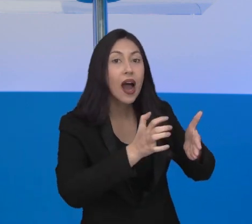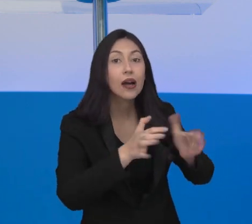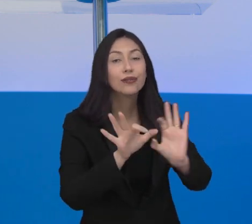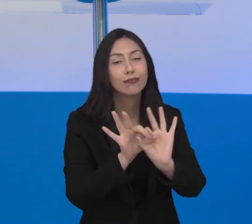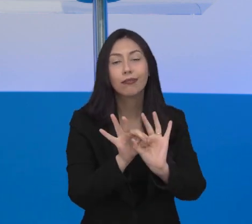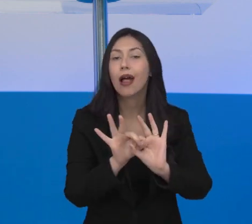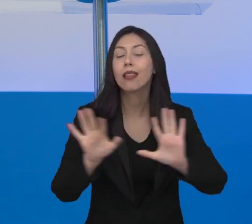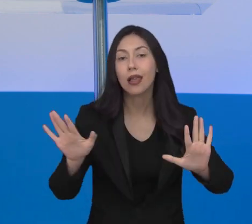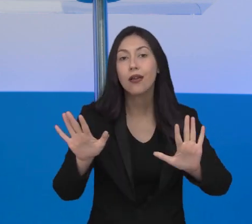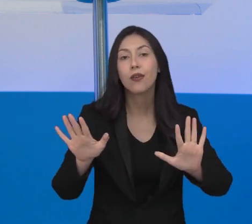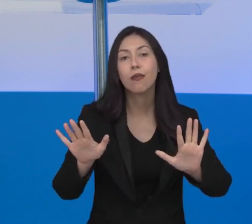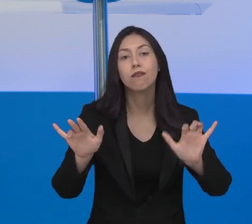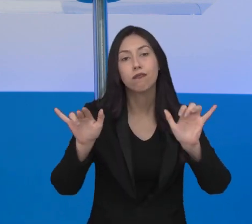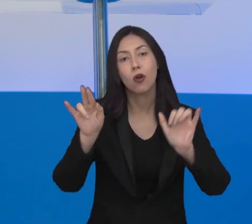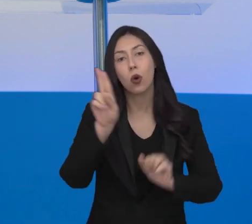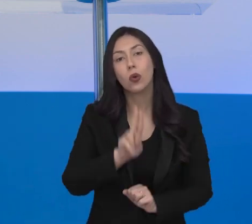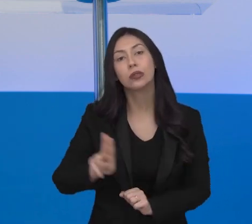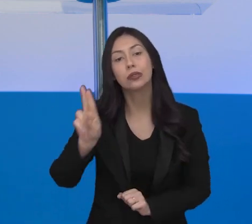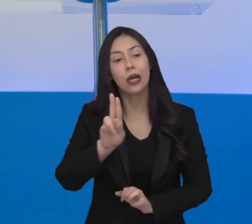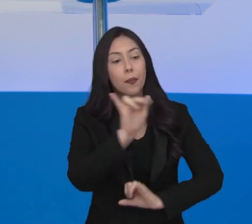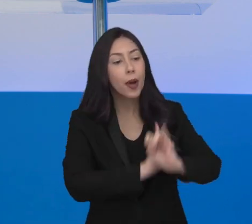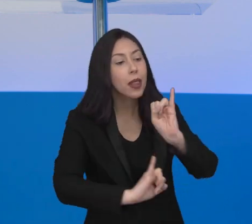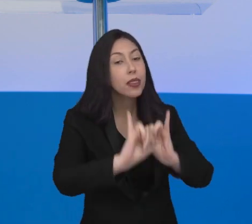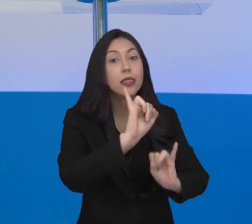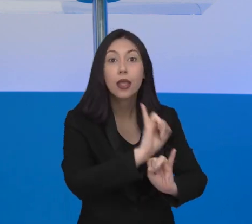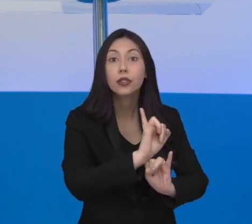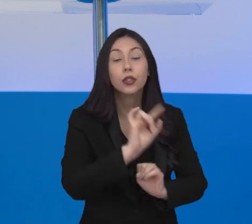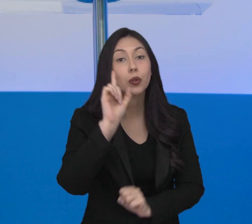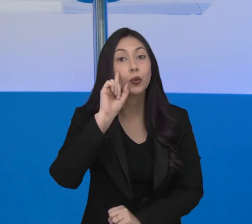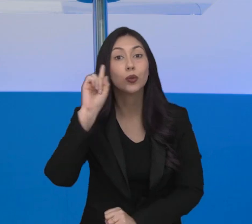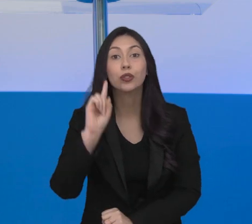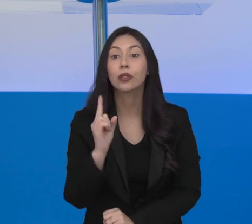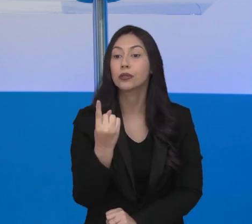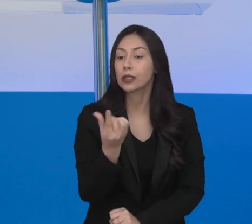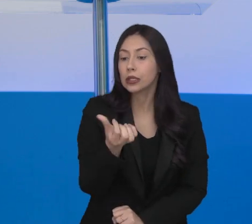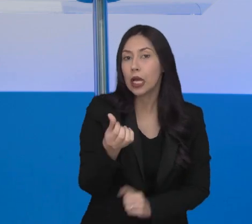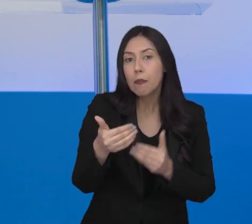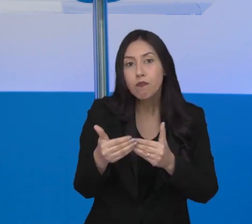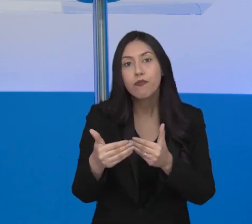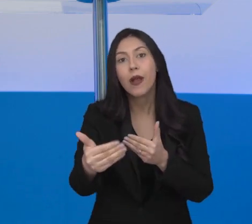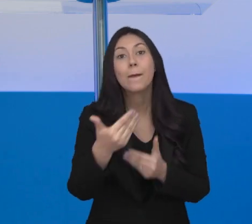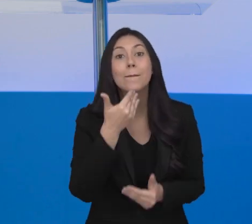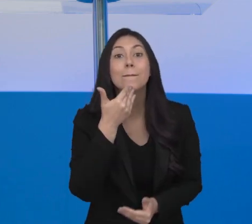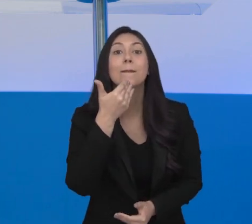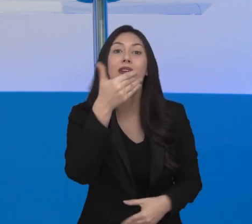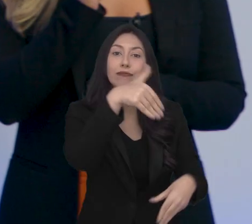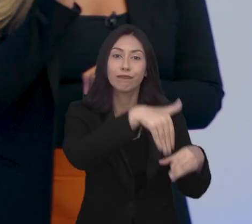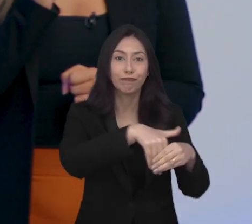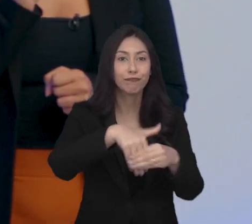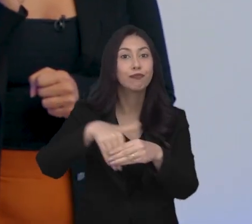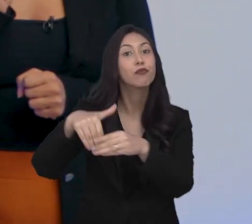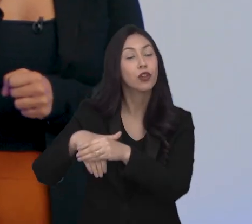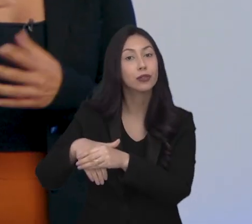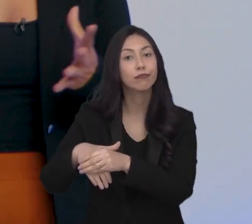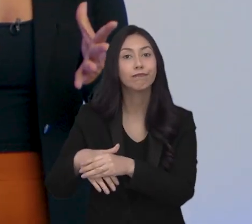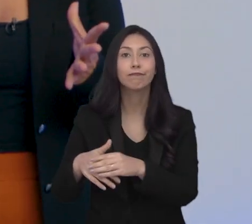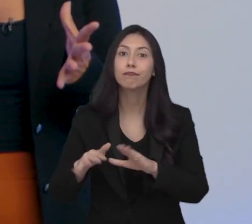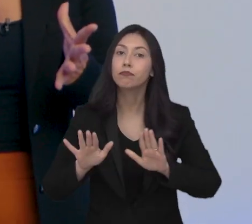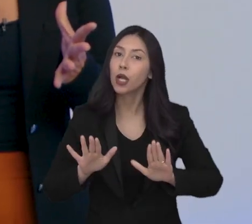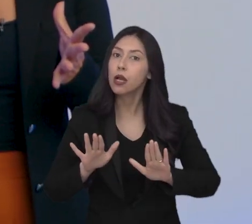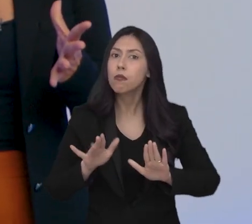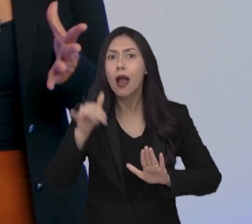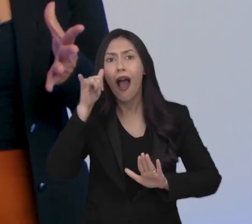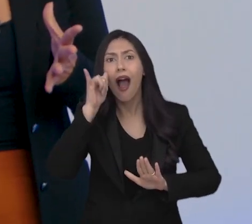ficam autorizados, portanto, a usar a internet a partir do dia 16 para pedir votos. E para evitar